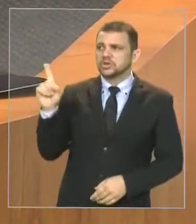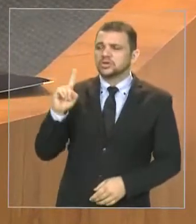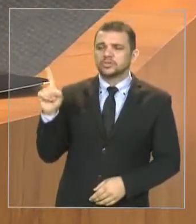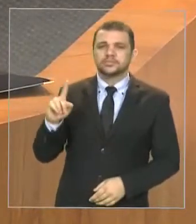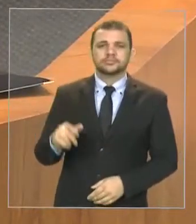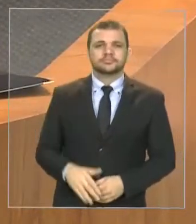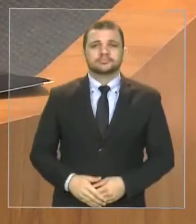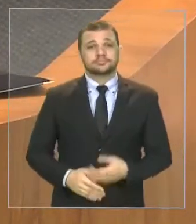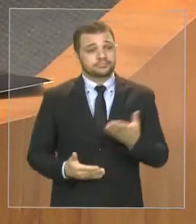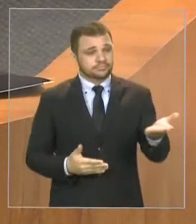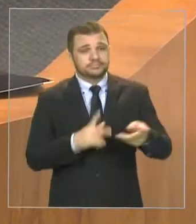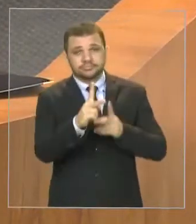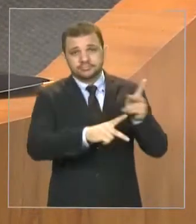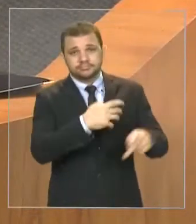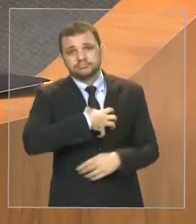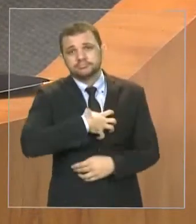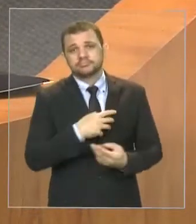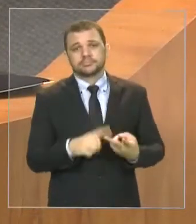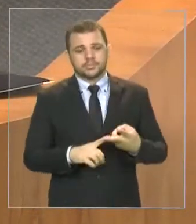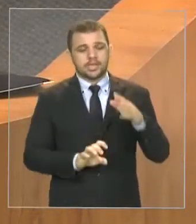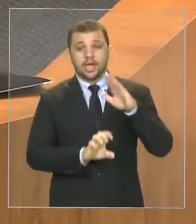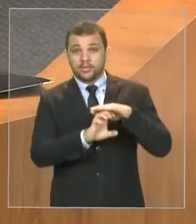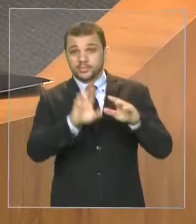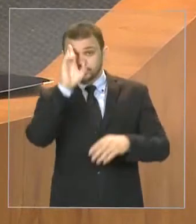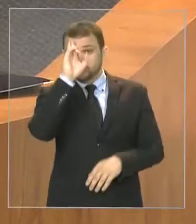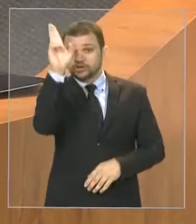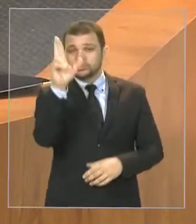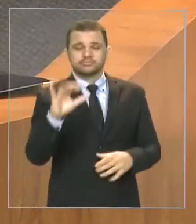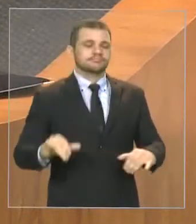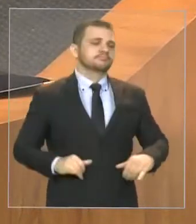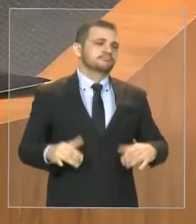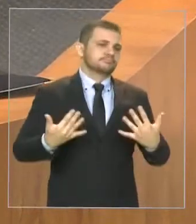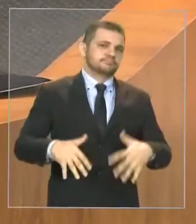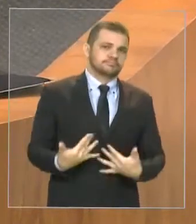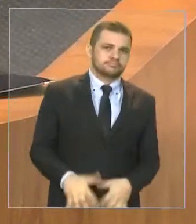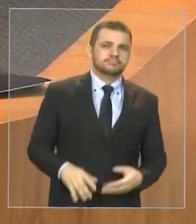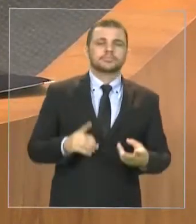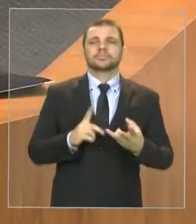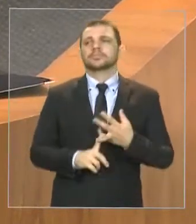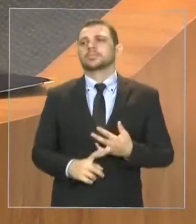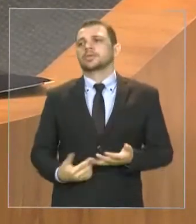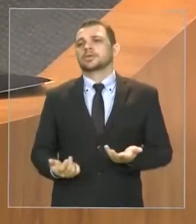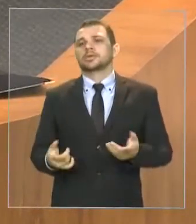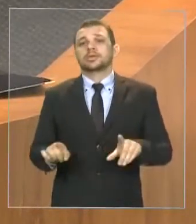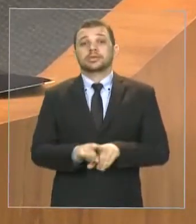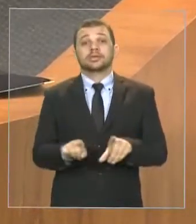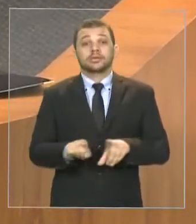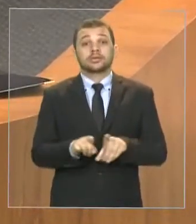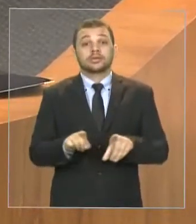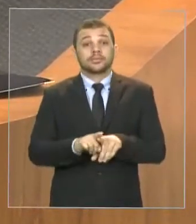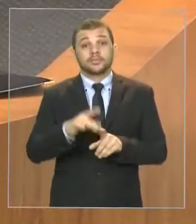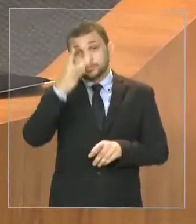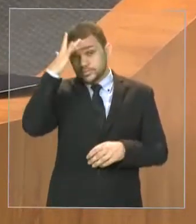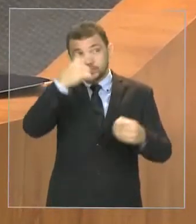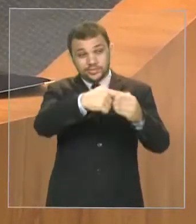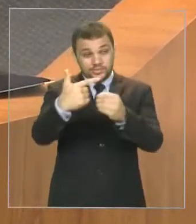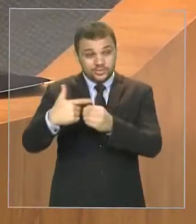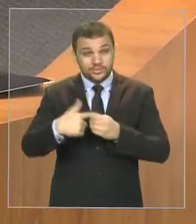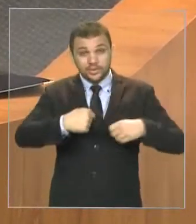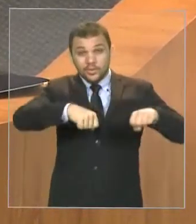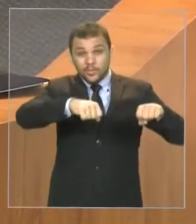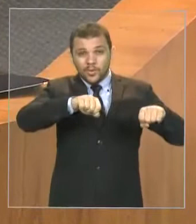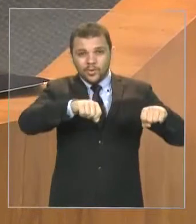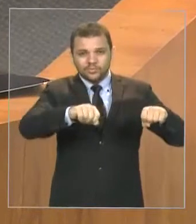sendo massacrados. É a decepção de quem está tendo a sua moto apreendida no interior do estado, porque